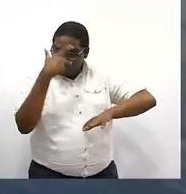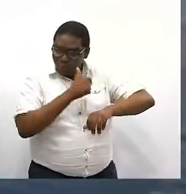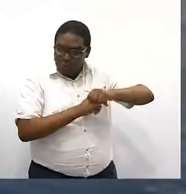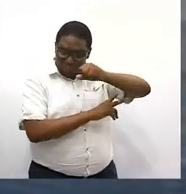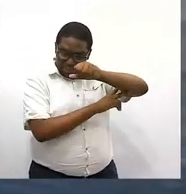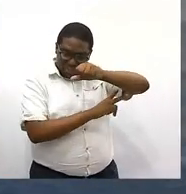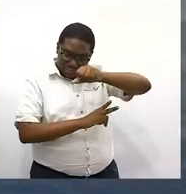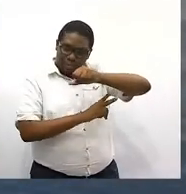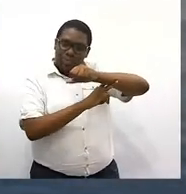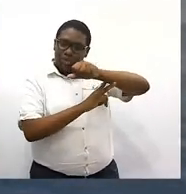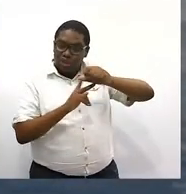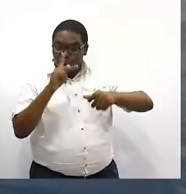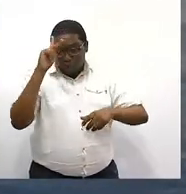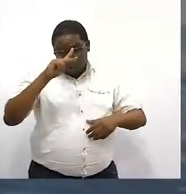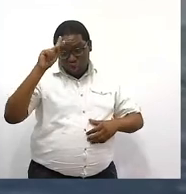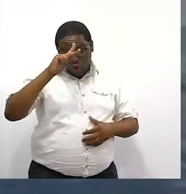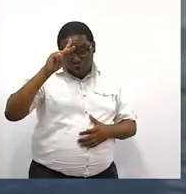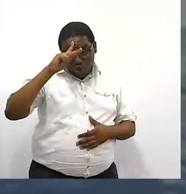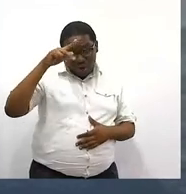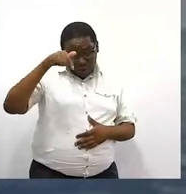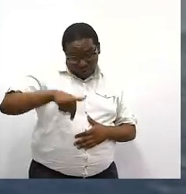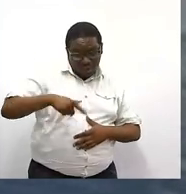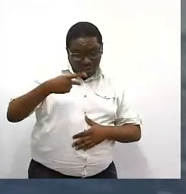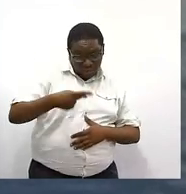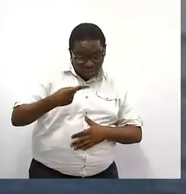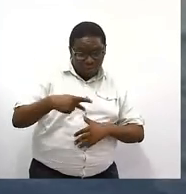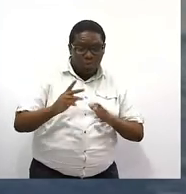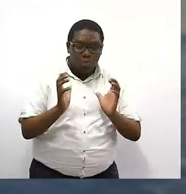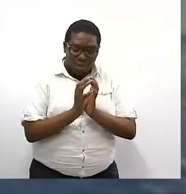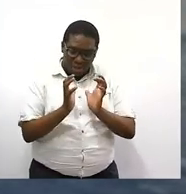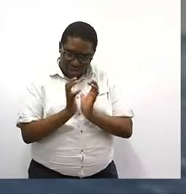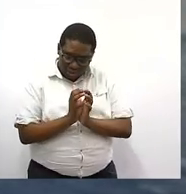parte histórica da cidade do Recife. Nós estamos